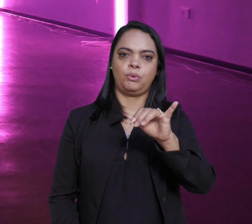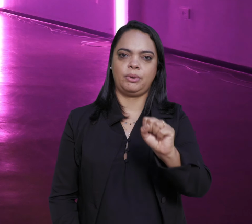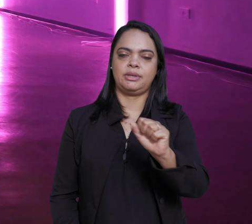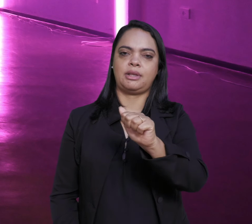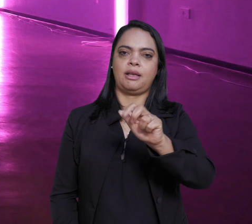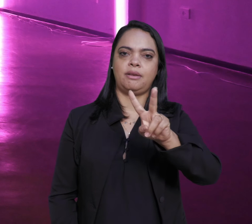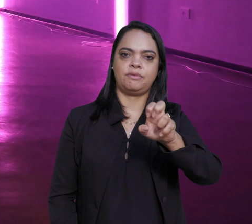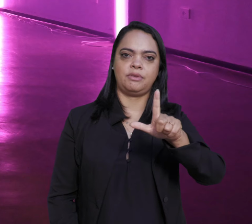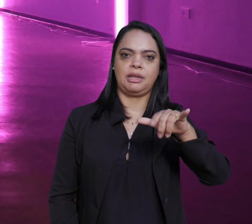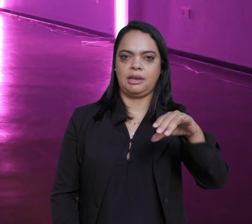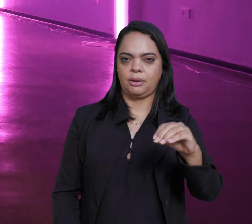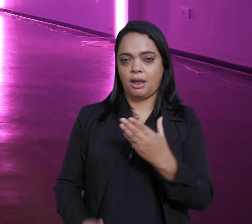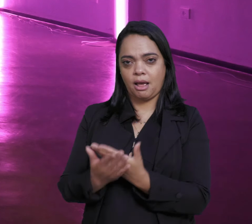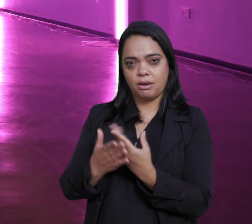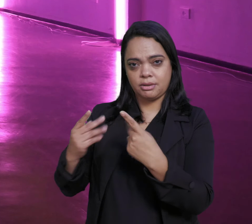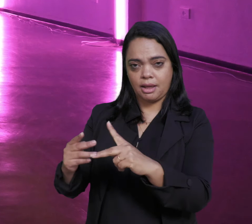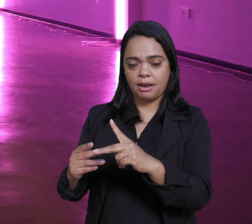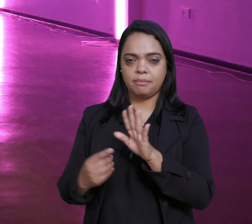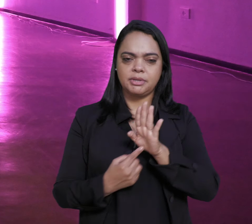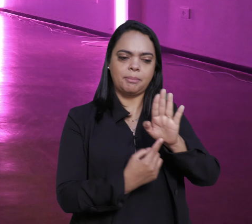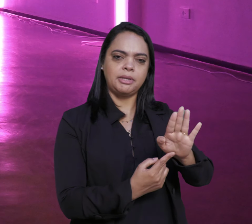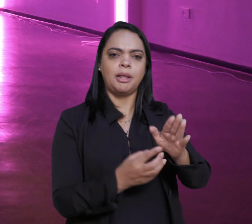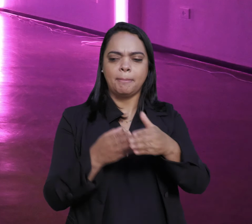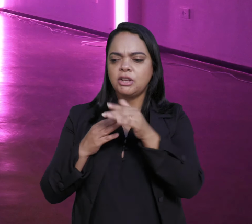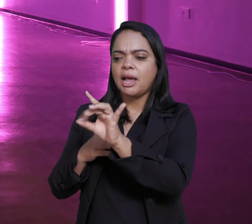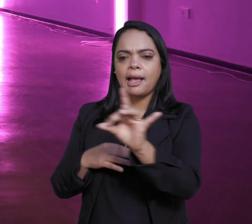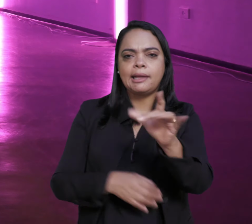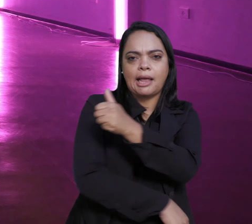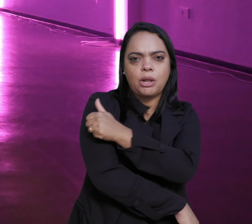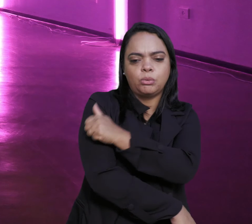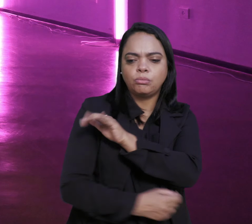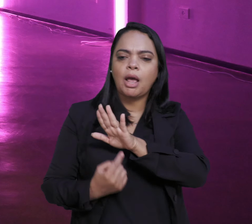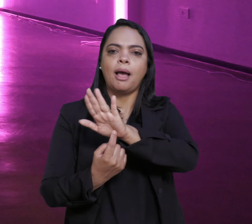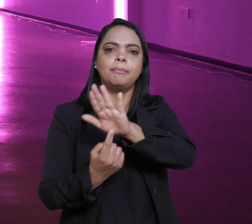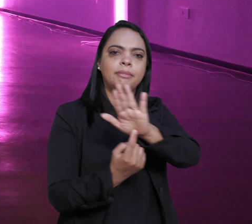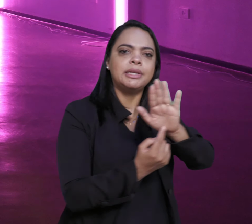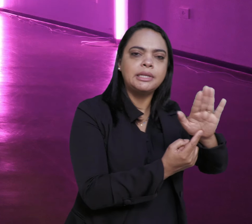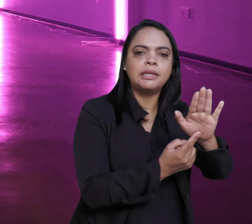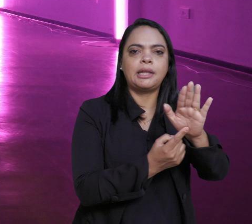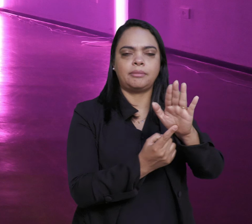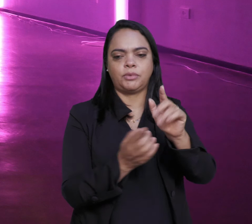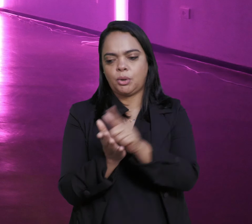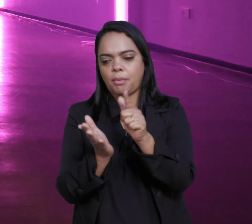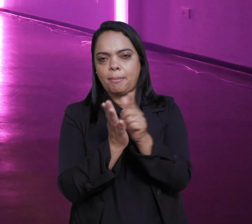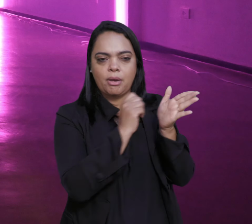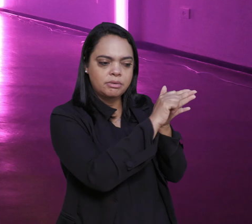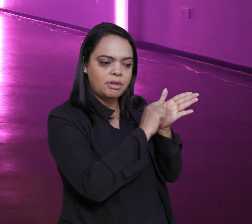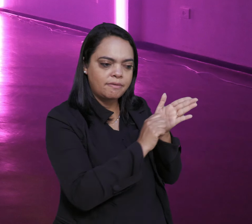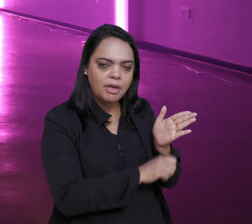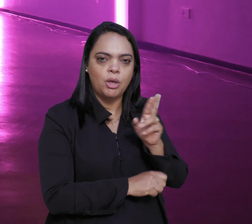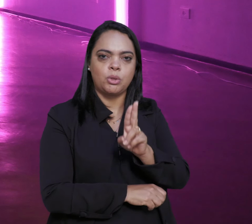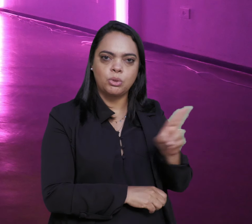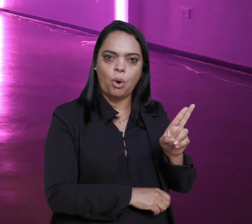aula dele, ele se apresenta e pede para que os alunos se apresentem também. Então ele pede para que cada um escreva num papel o seu nome